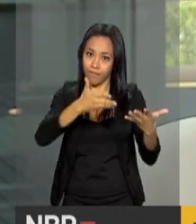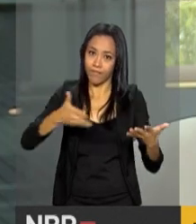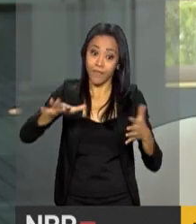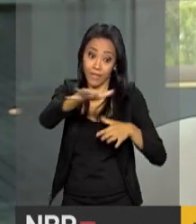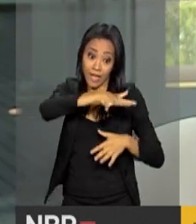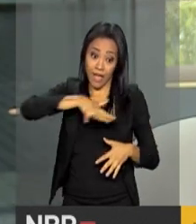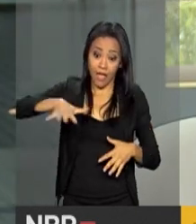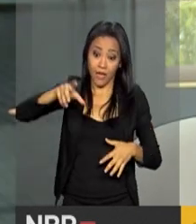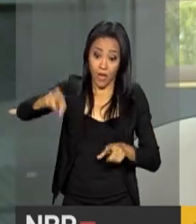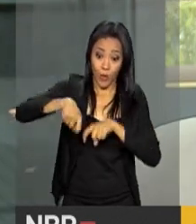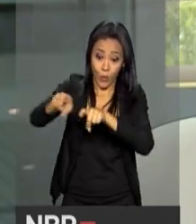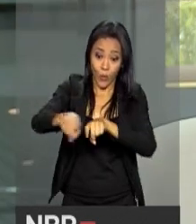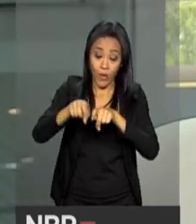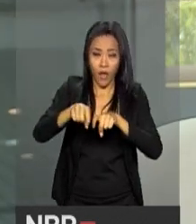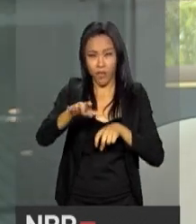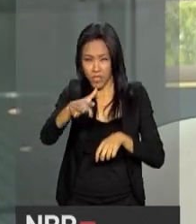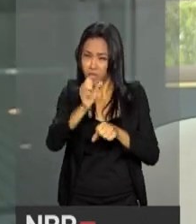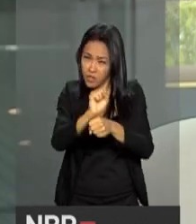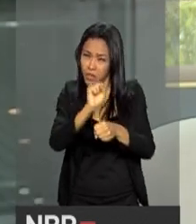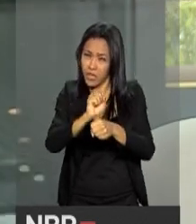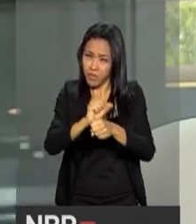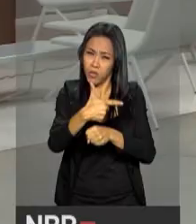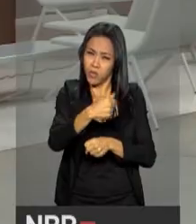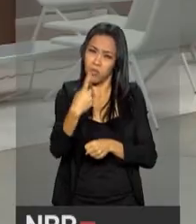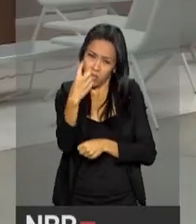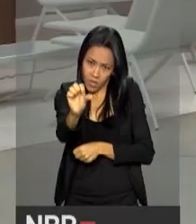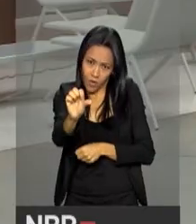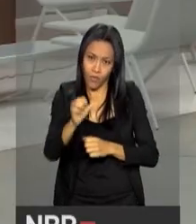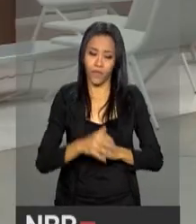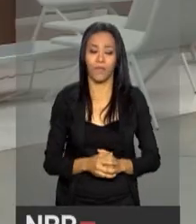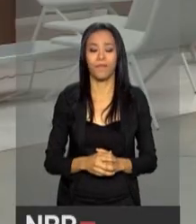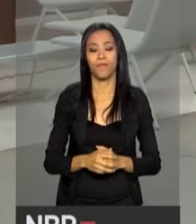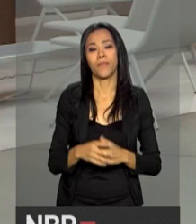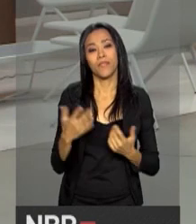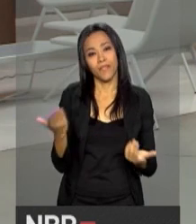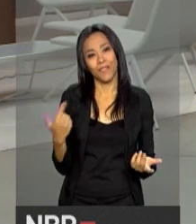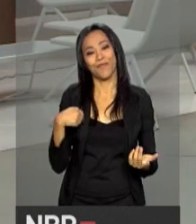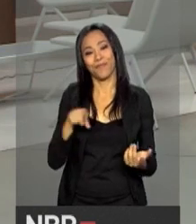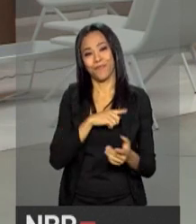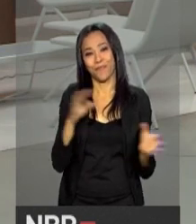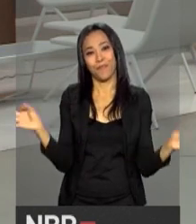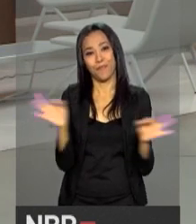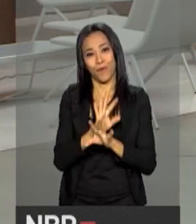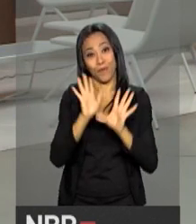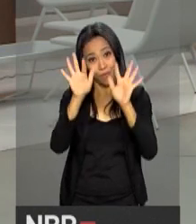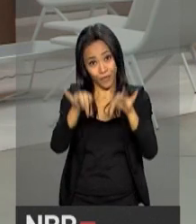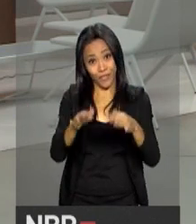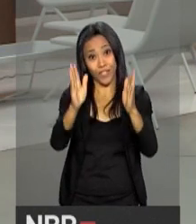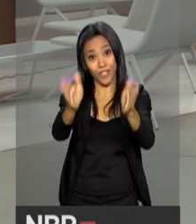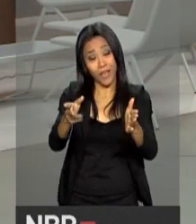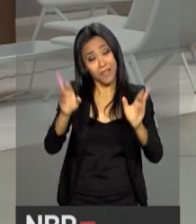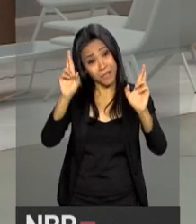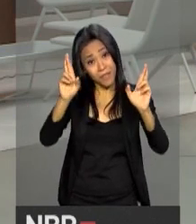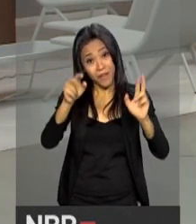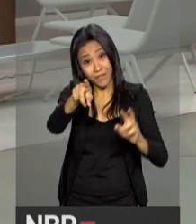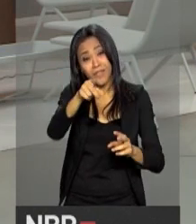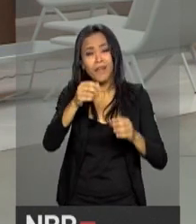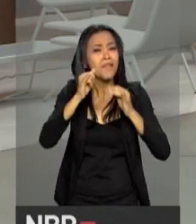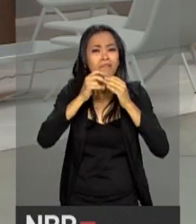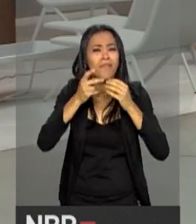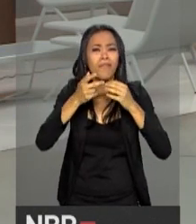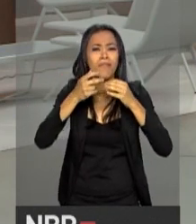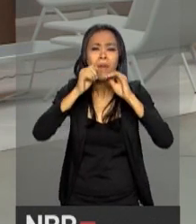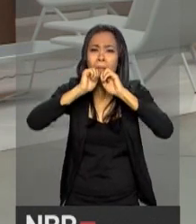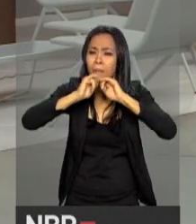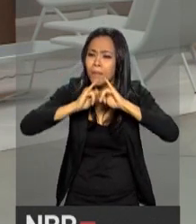rural mas esperamos que a partir de 2019 mônica o nosso programa já está chegando ao fim mas antes eu queria que você deixasse uma mensagem para os